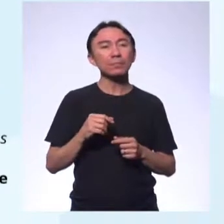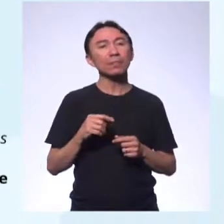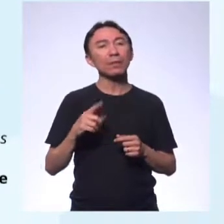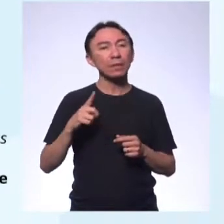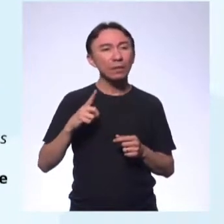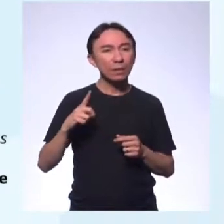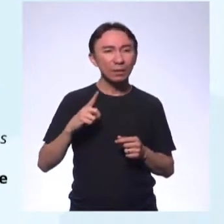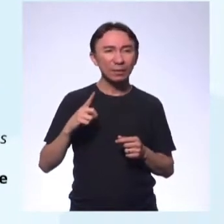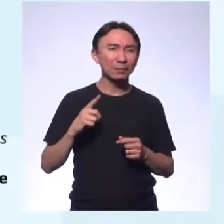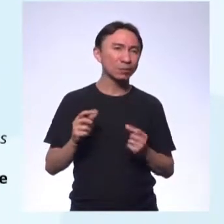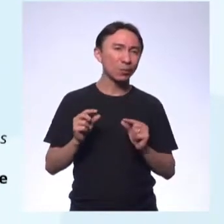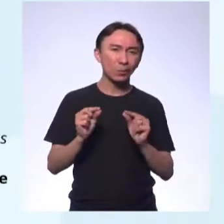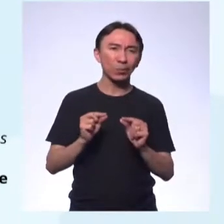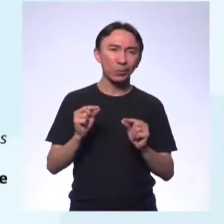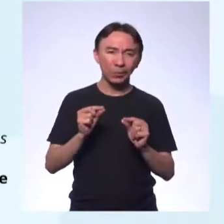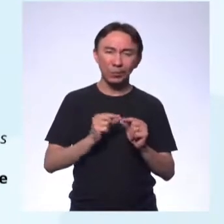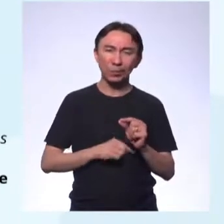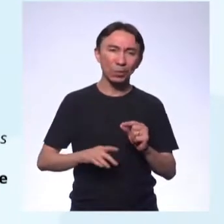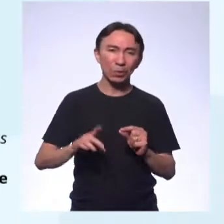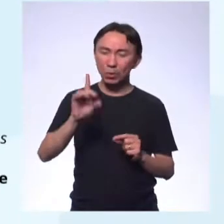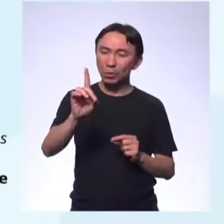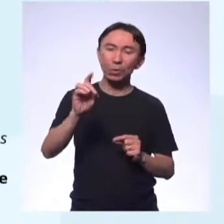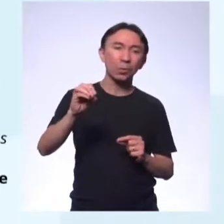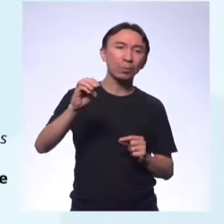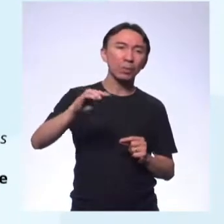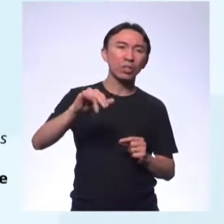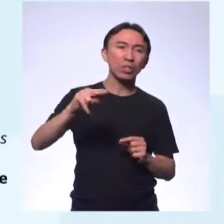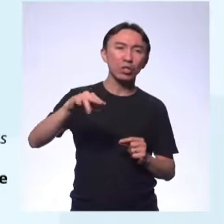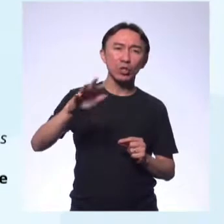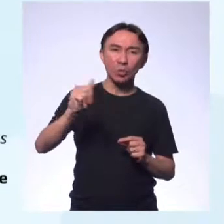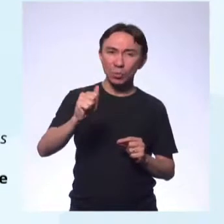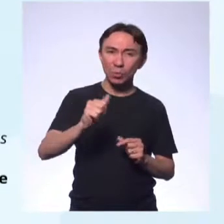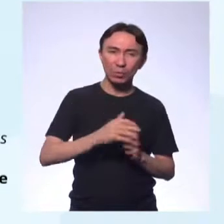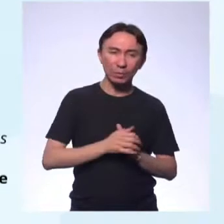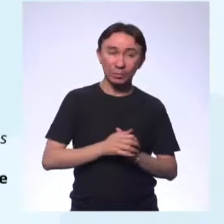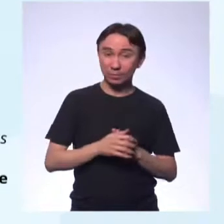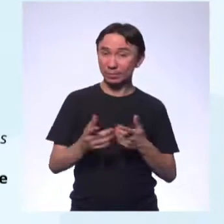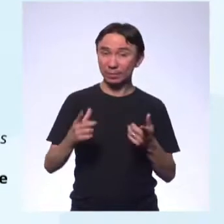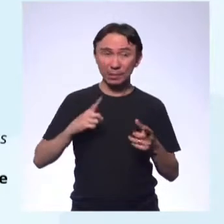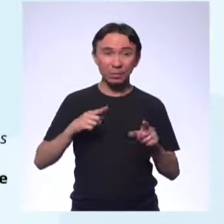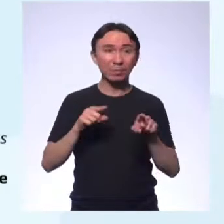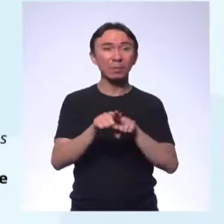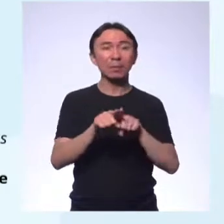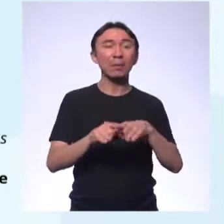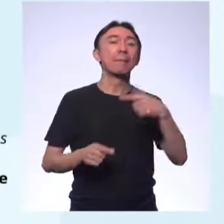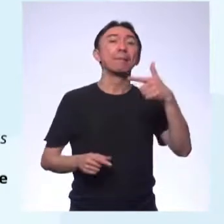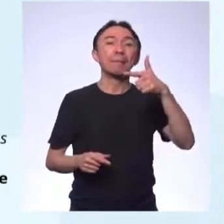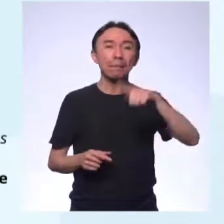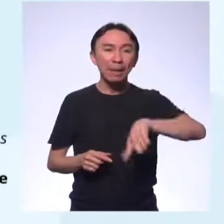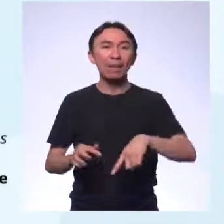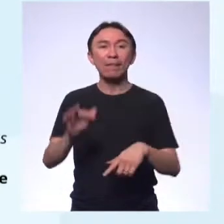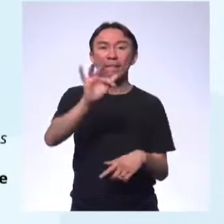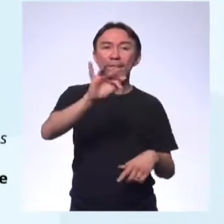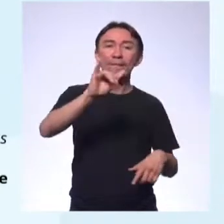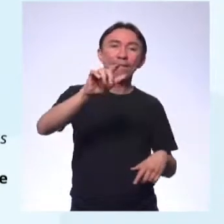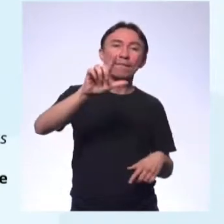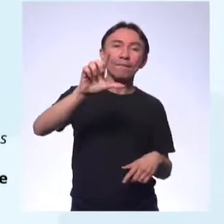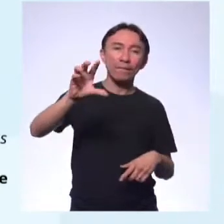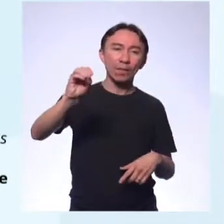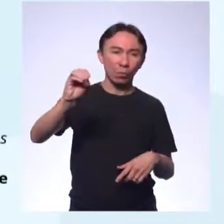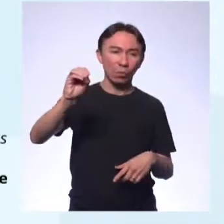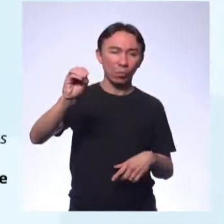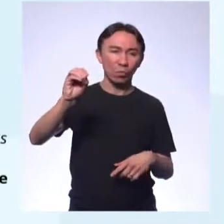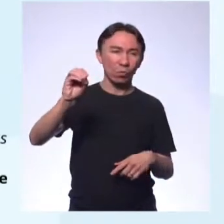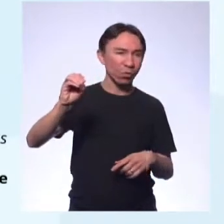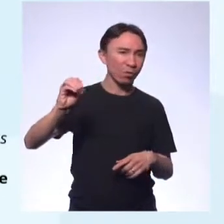domínio, tá? O reino Animalia, um filo, que já é uma categoria, né, que vai abranger